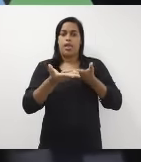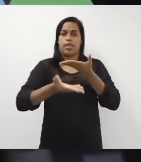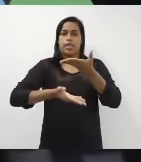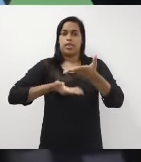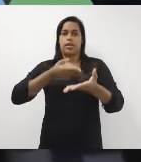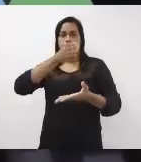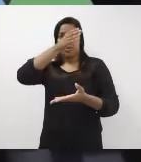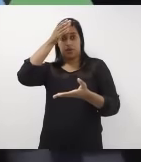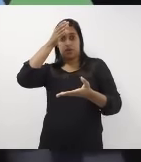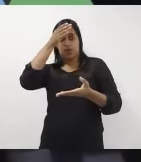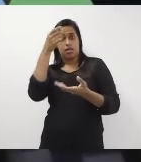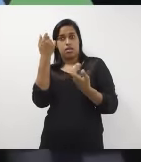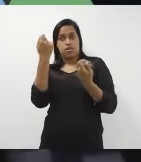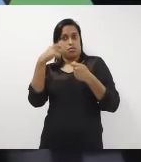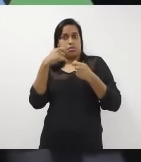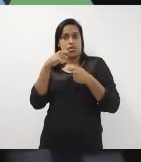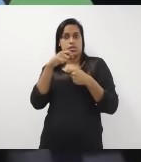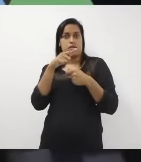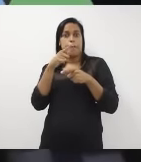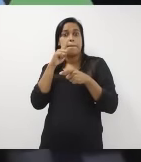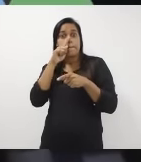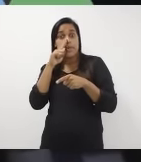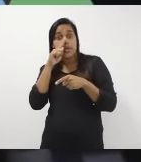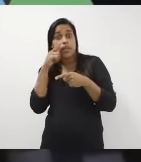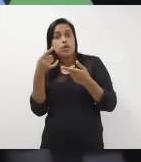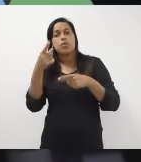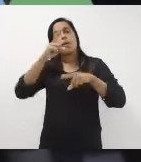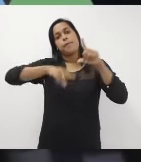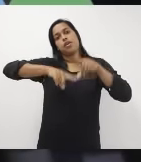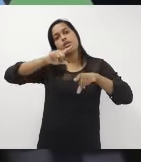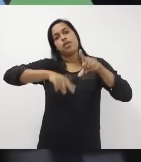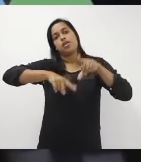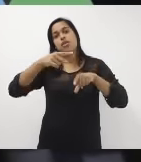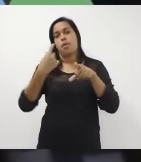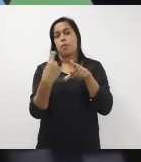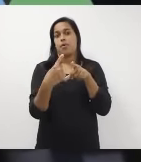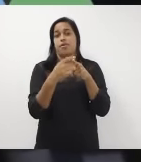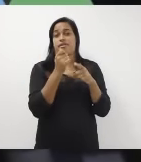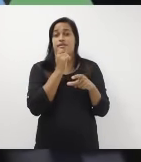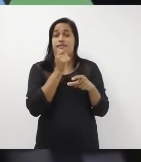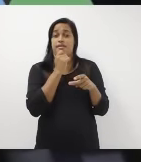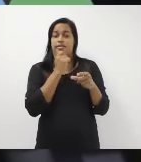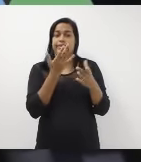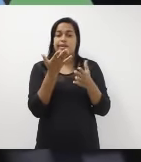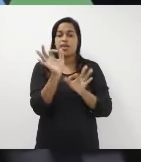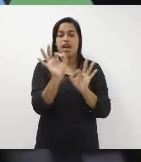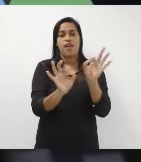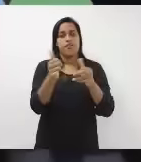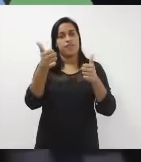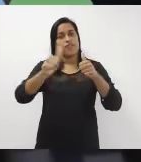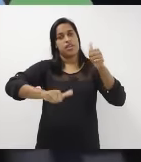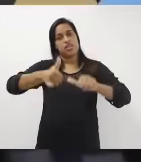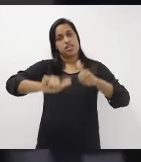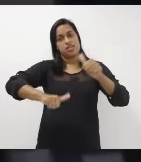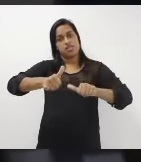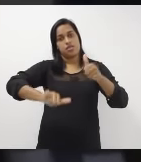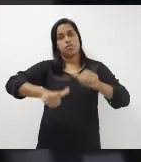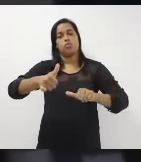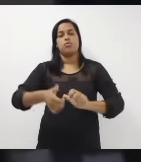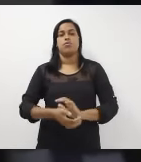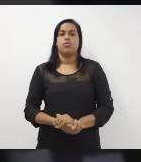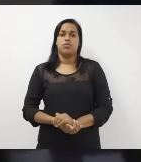cliente sem correr o risco de faltar algum material, porque o teu processo ainda está em trânsito. O teu produto ainda está em